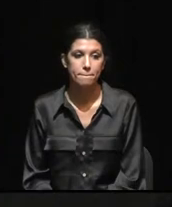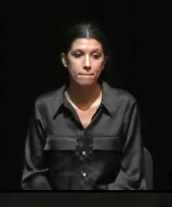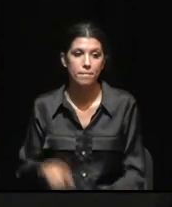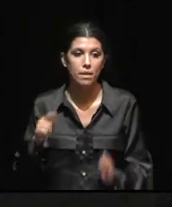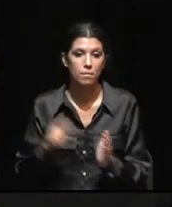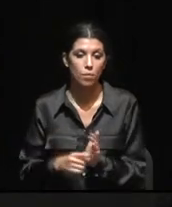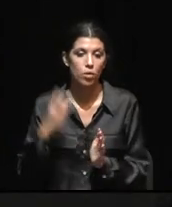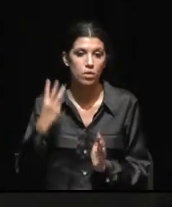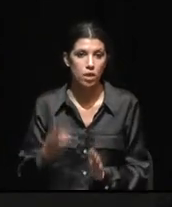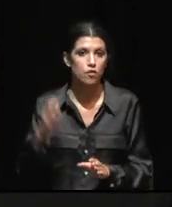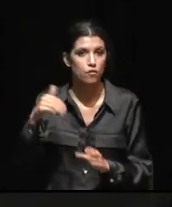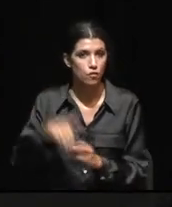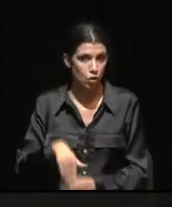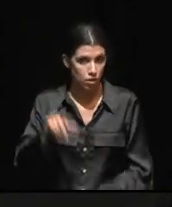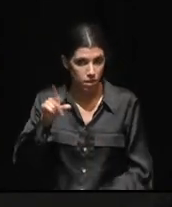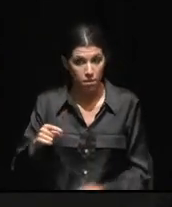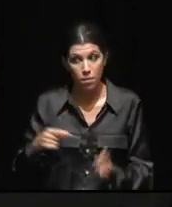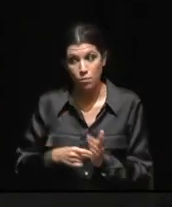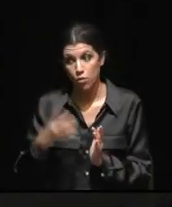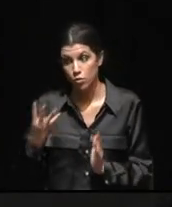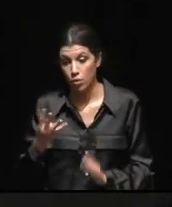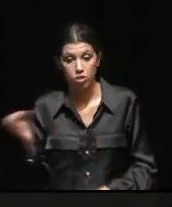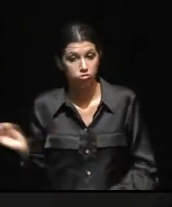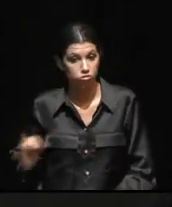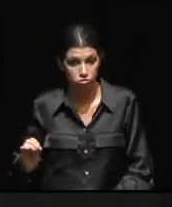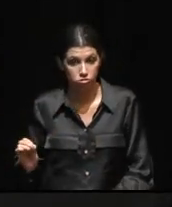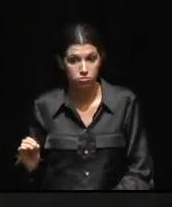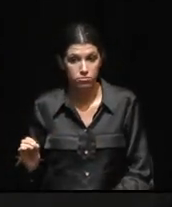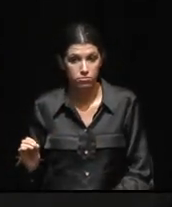ponto três também é para votar o ponto quatro é que